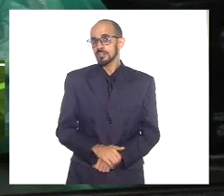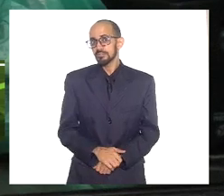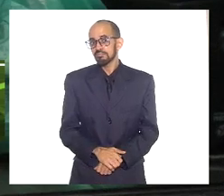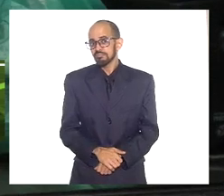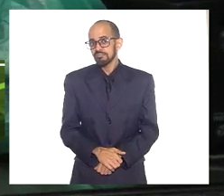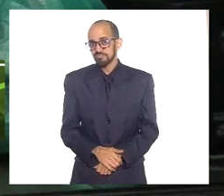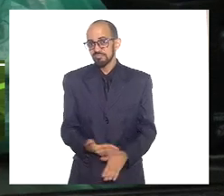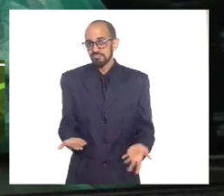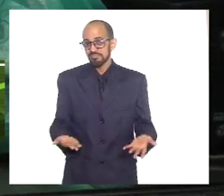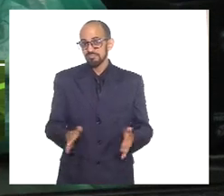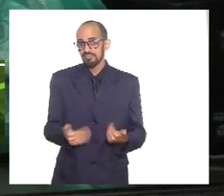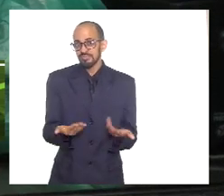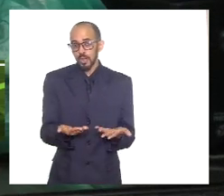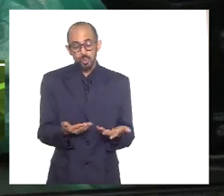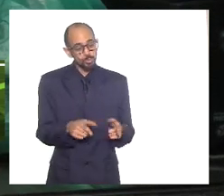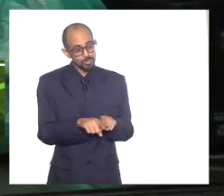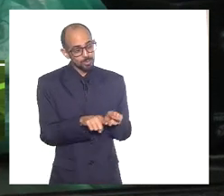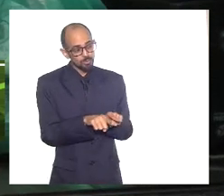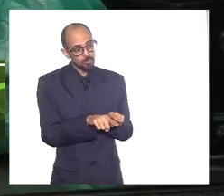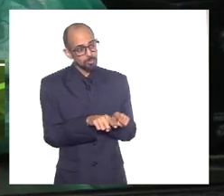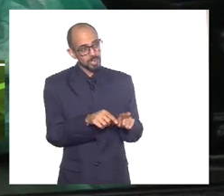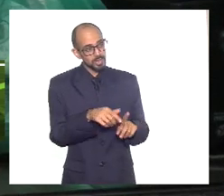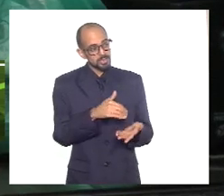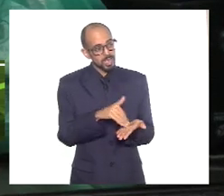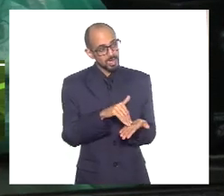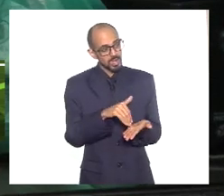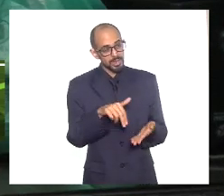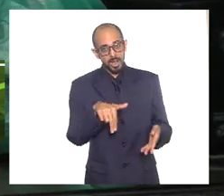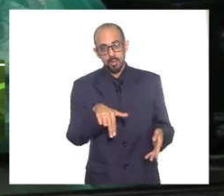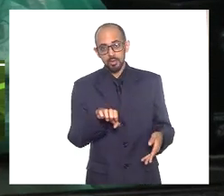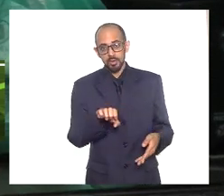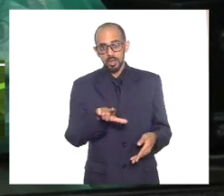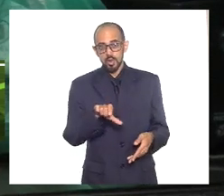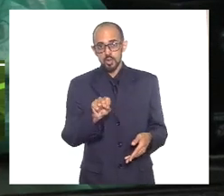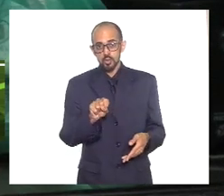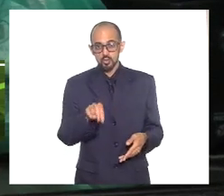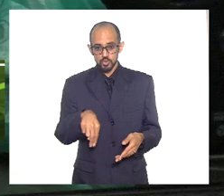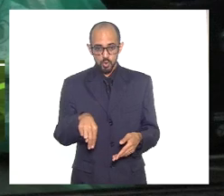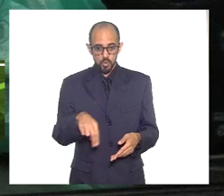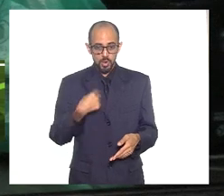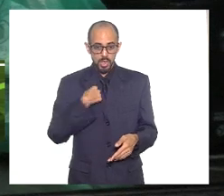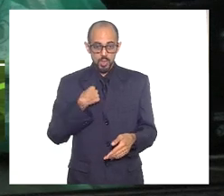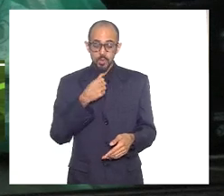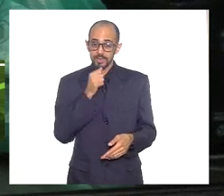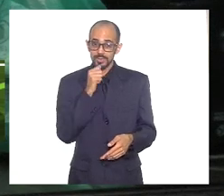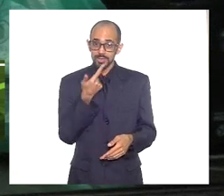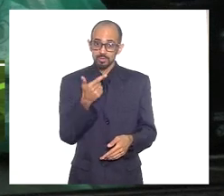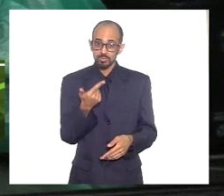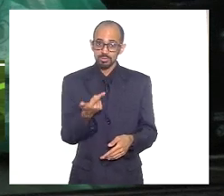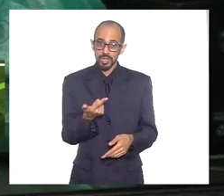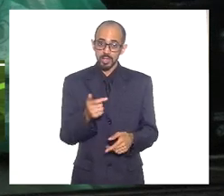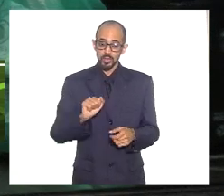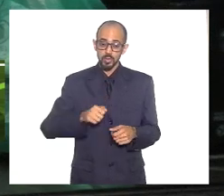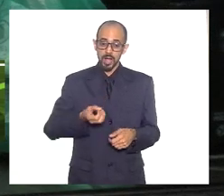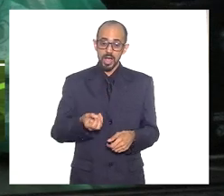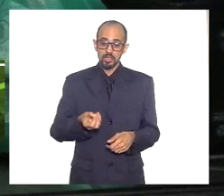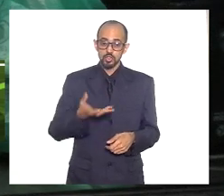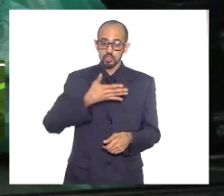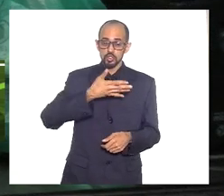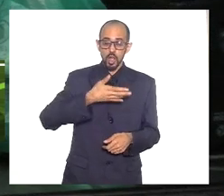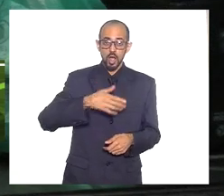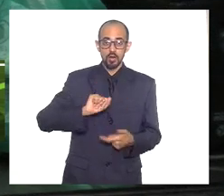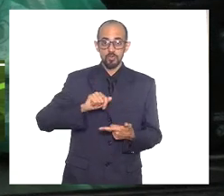ainda, secretário Nelson Rocha, eu ainda não tenho as novas curvas do Rio